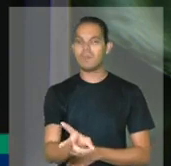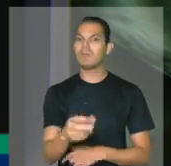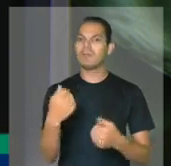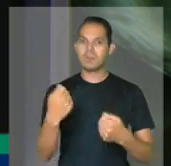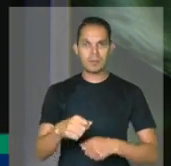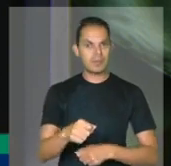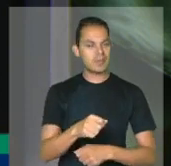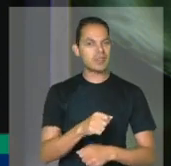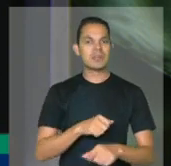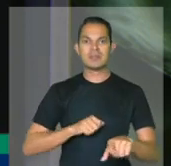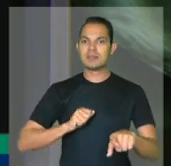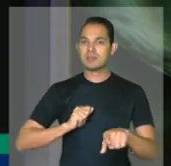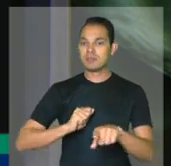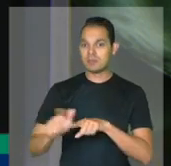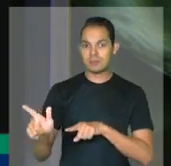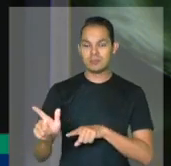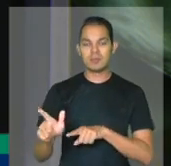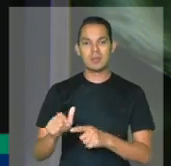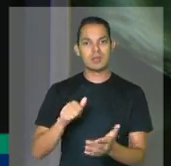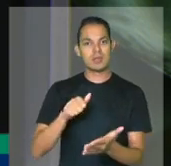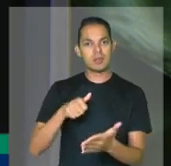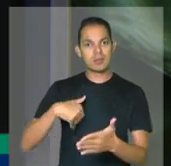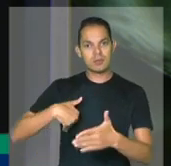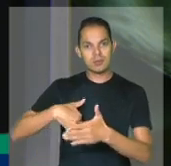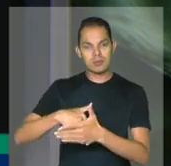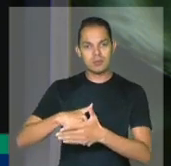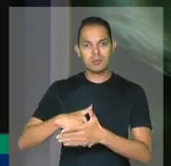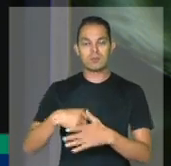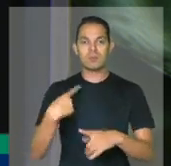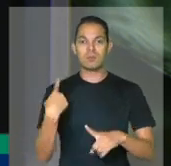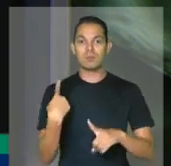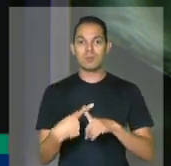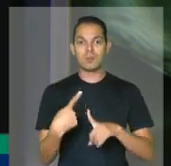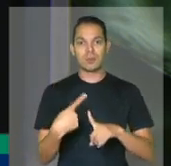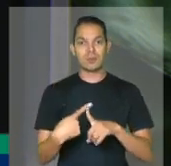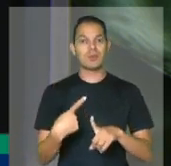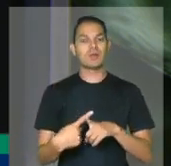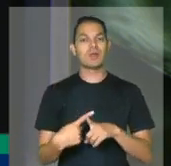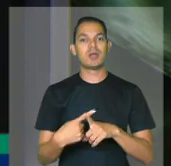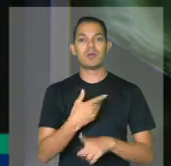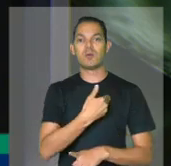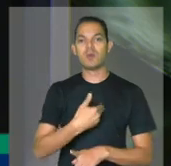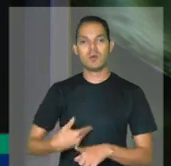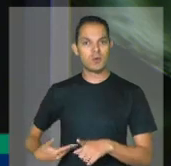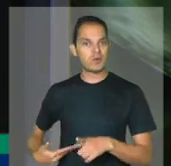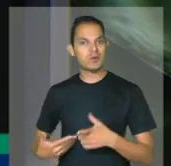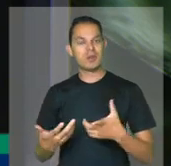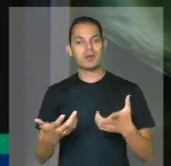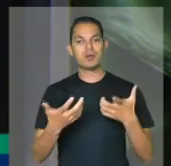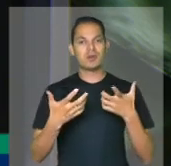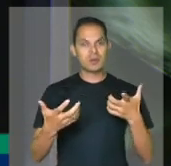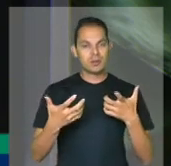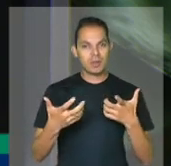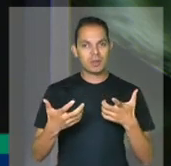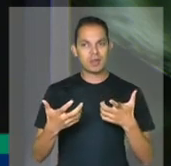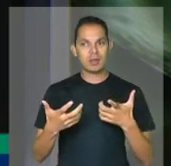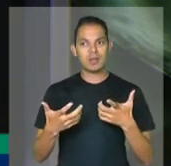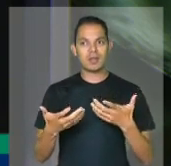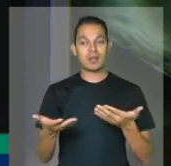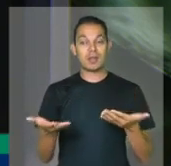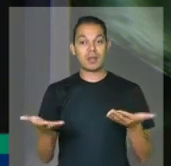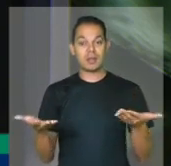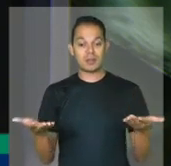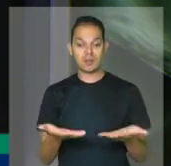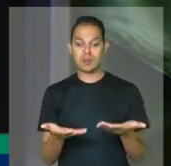exonerado imediatamente. Afinal de contas, essa foi uma das bandeiras do governo, mas que se